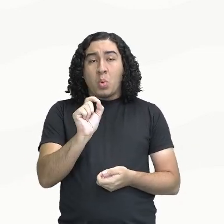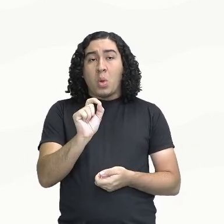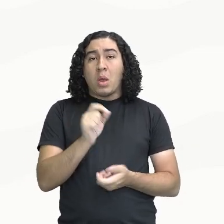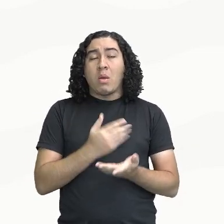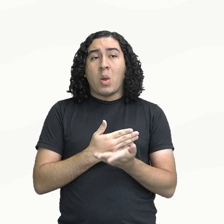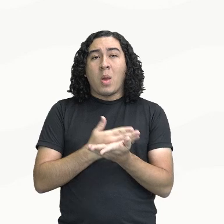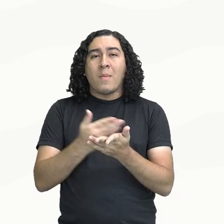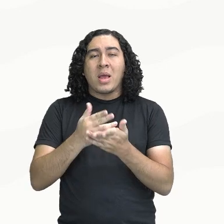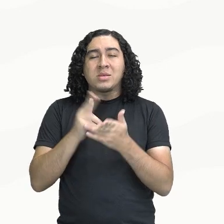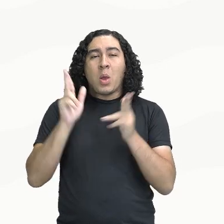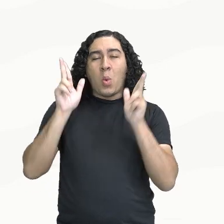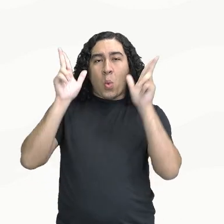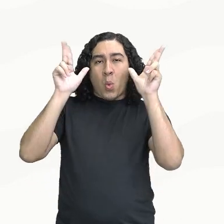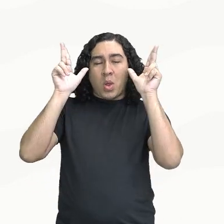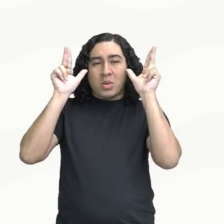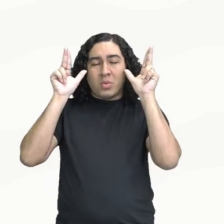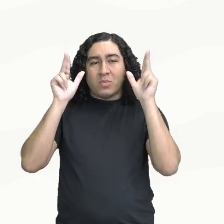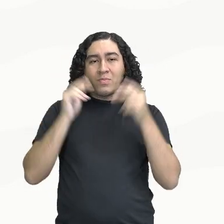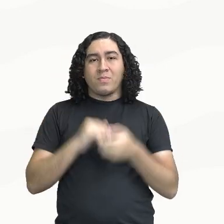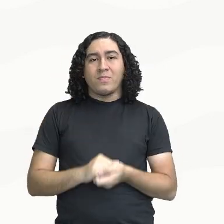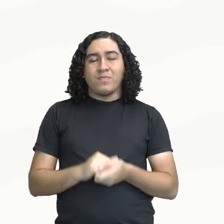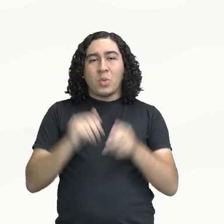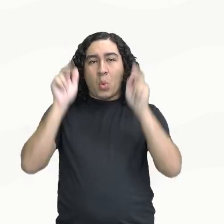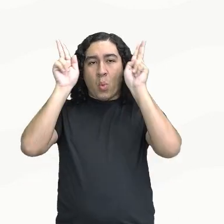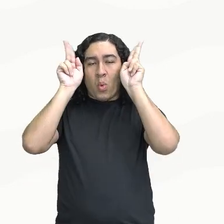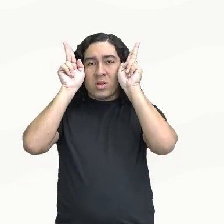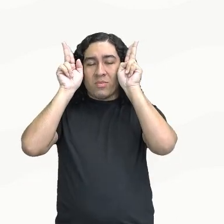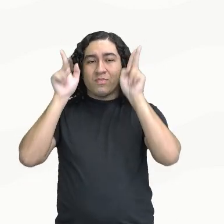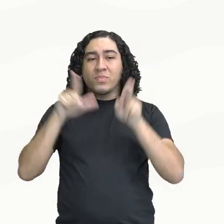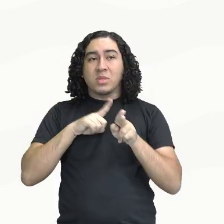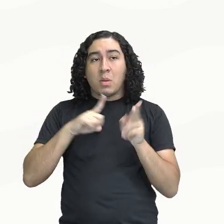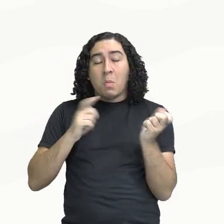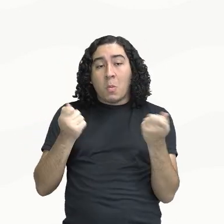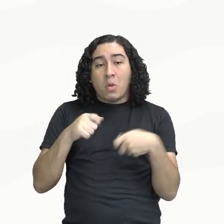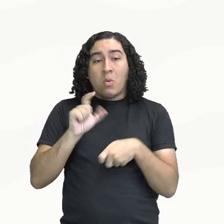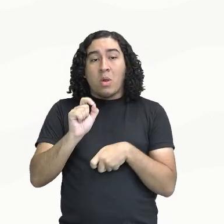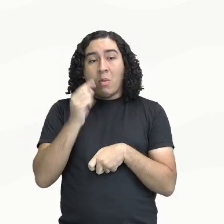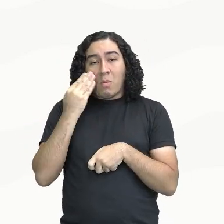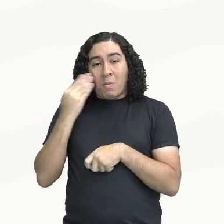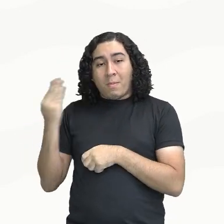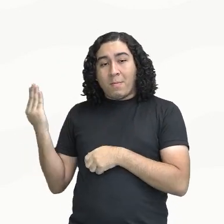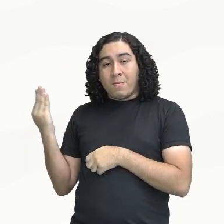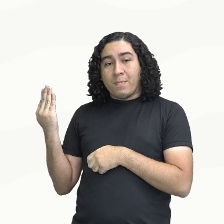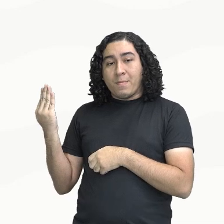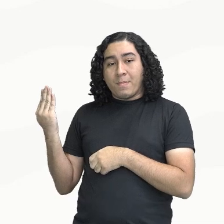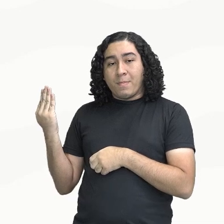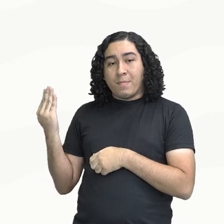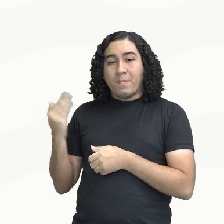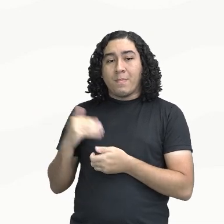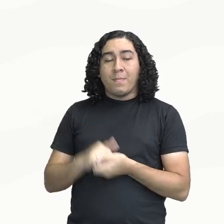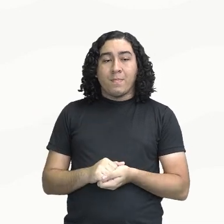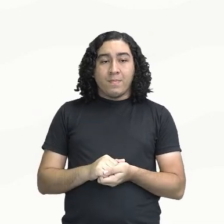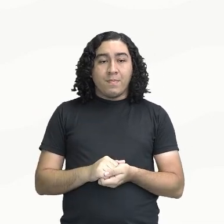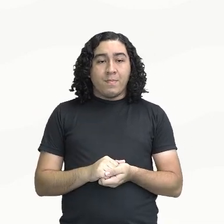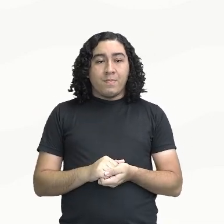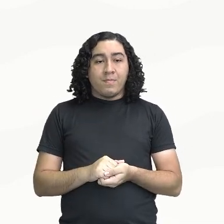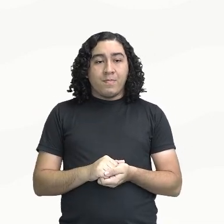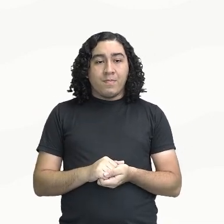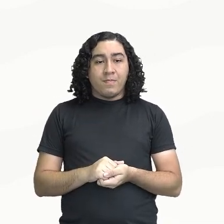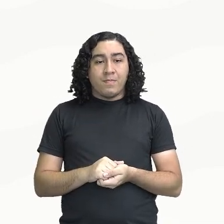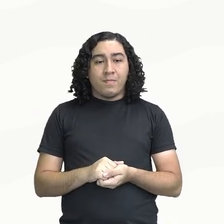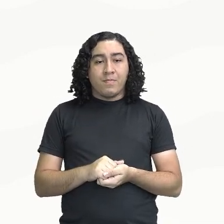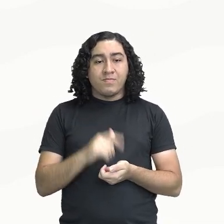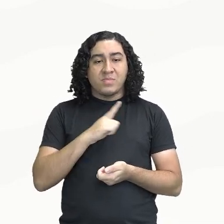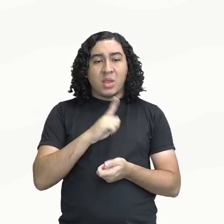né? Então aqui nós temos o coelhinho fazendo parte desse processo onde ele vai decompor, tá? E parte